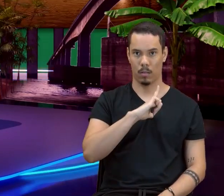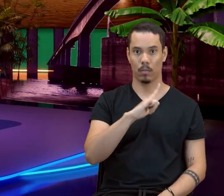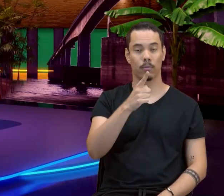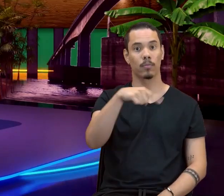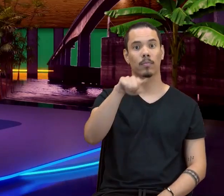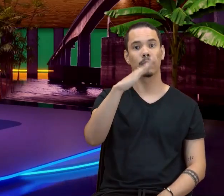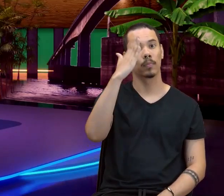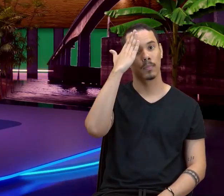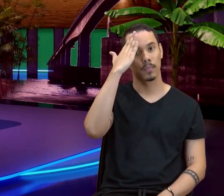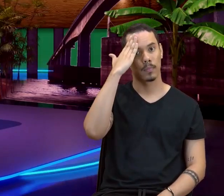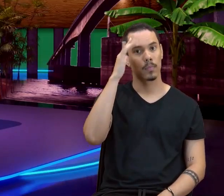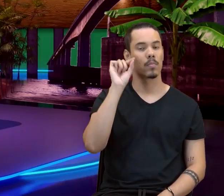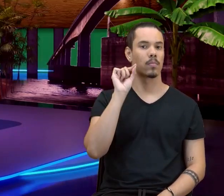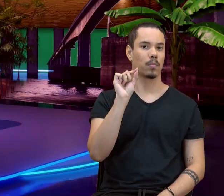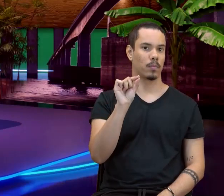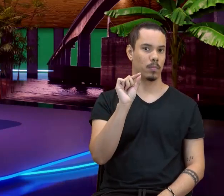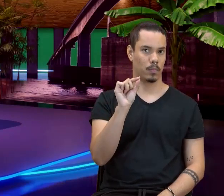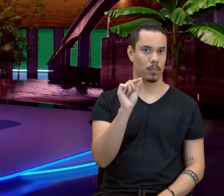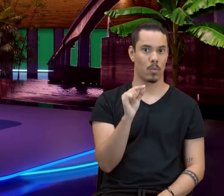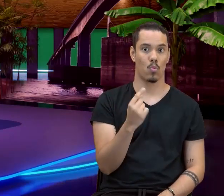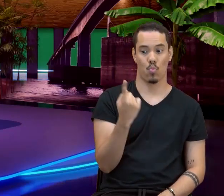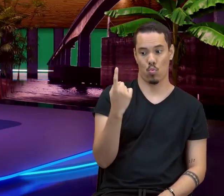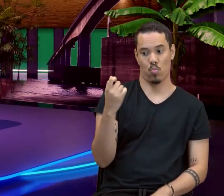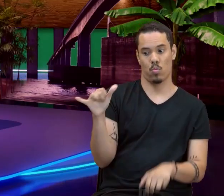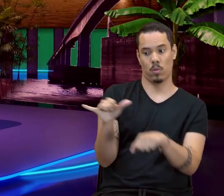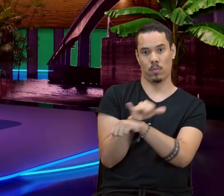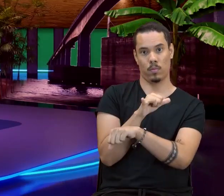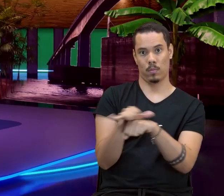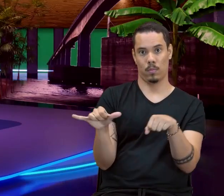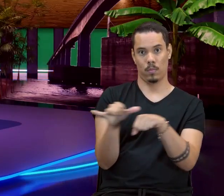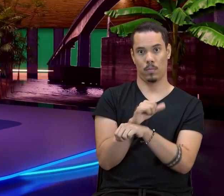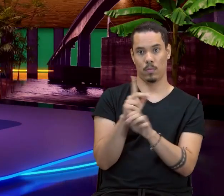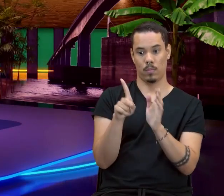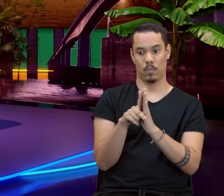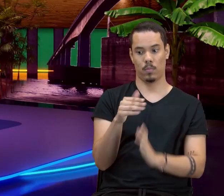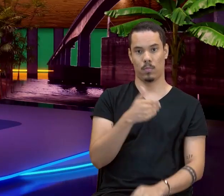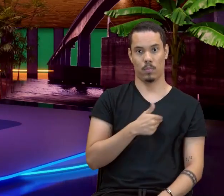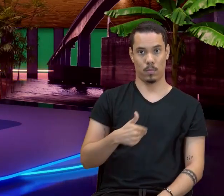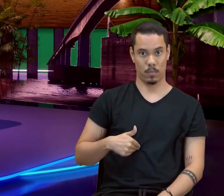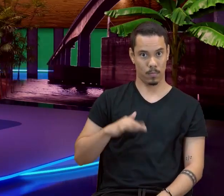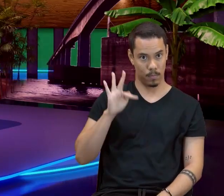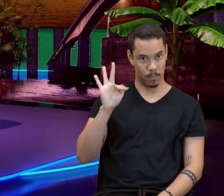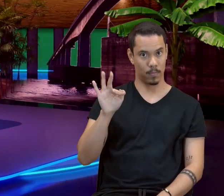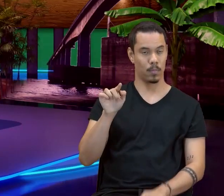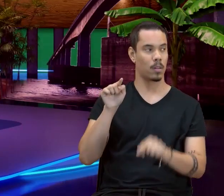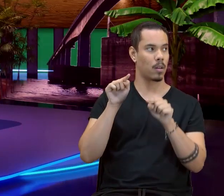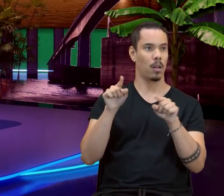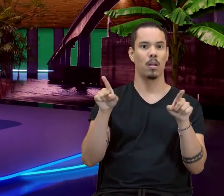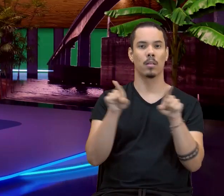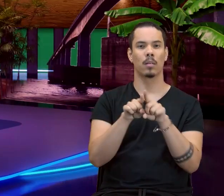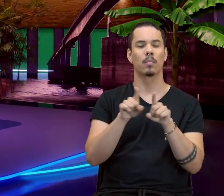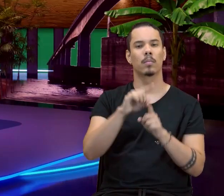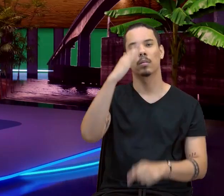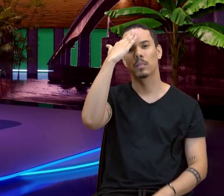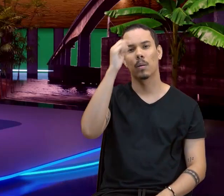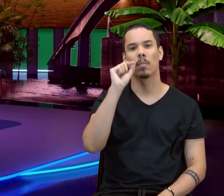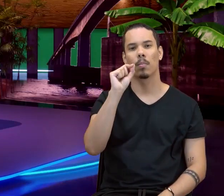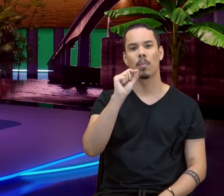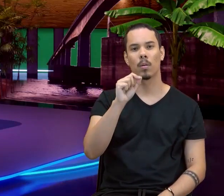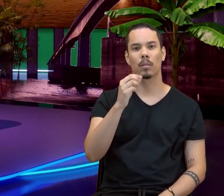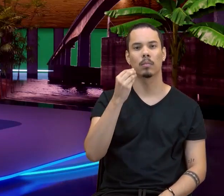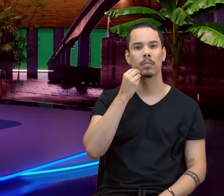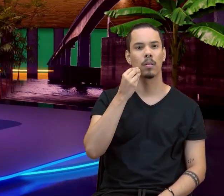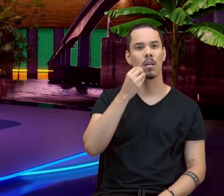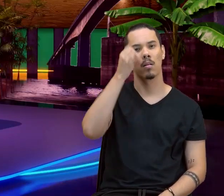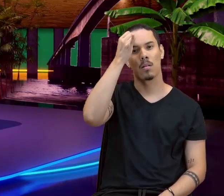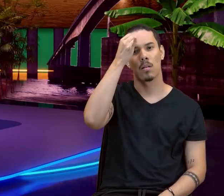que uma das estratégias do governo federal foi justamente esse. evitar um maior